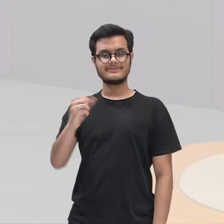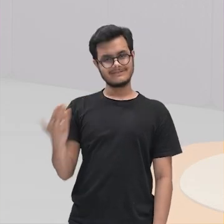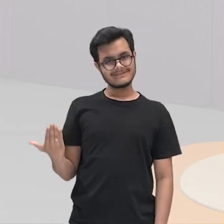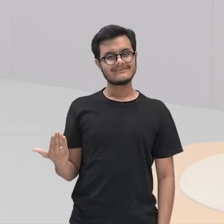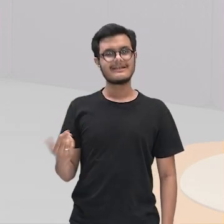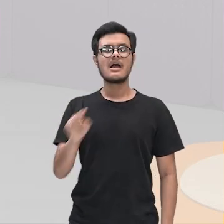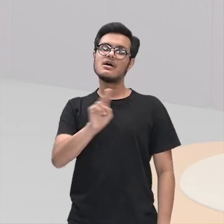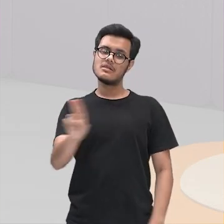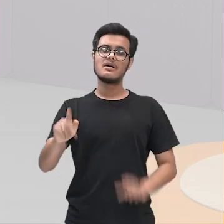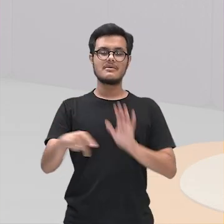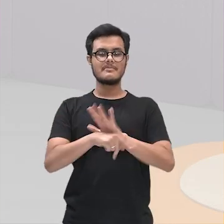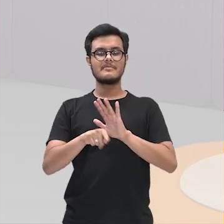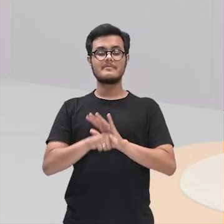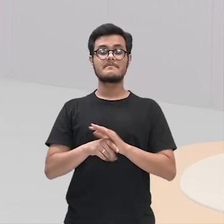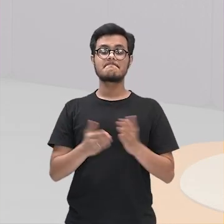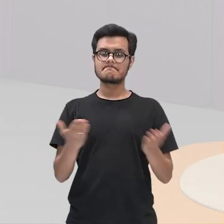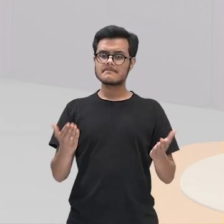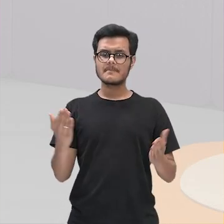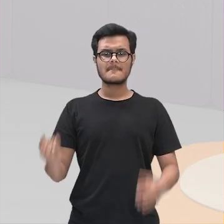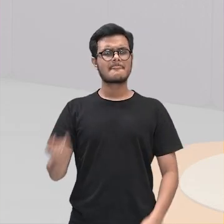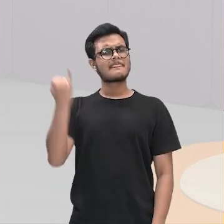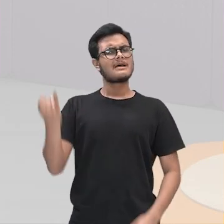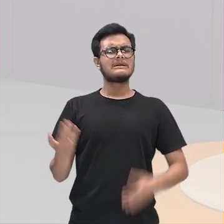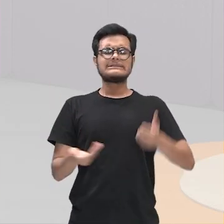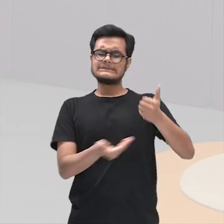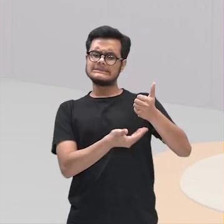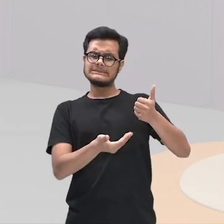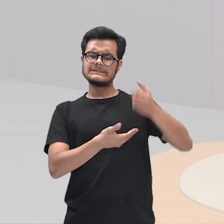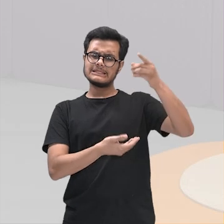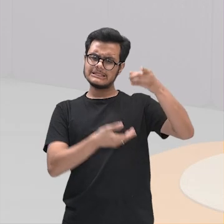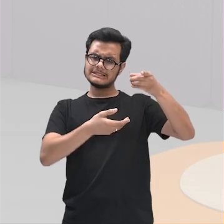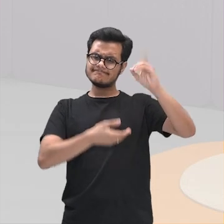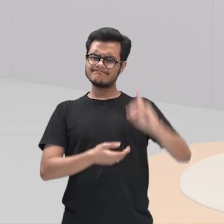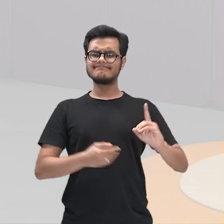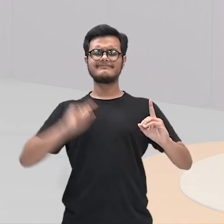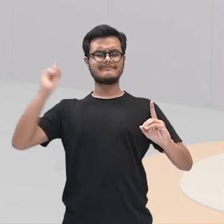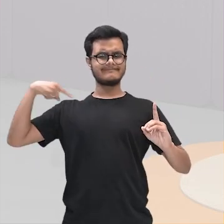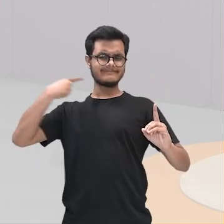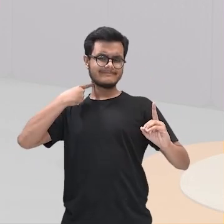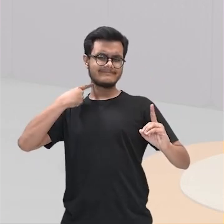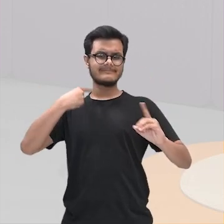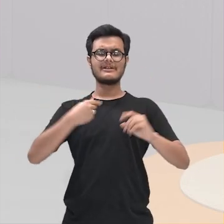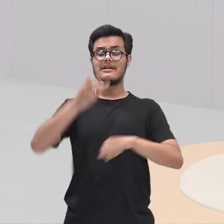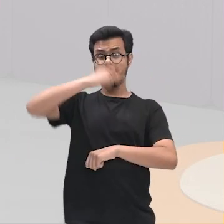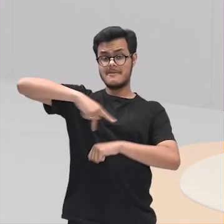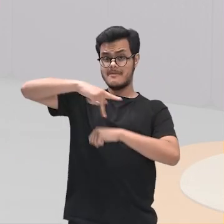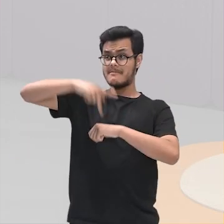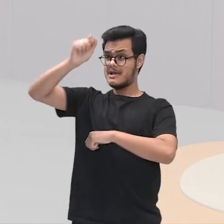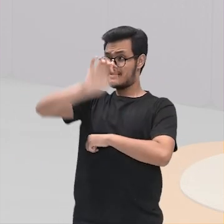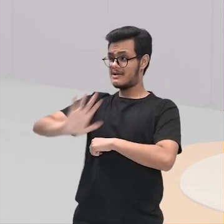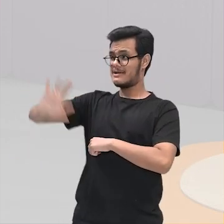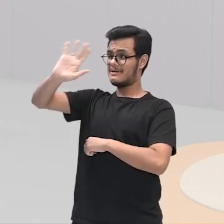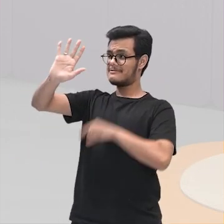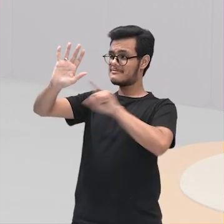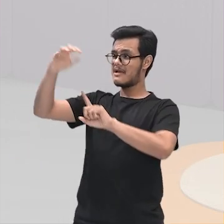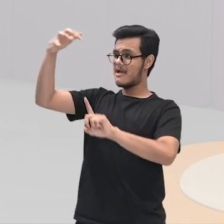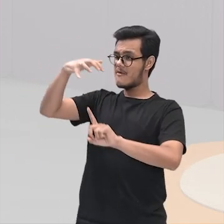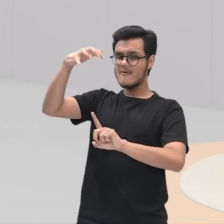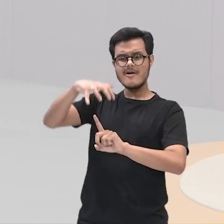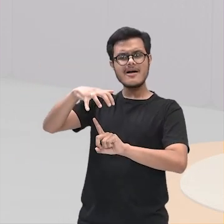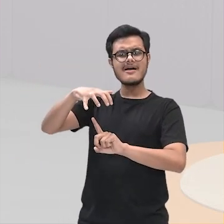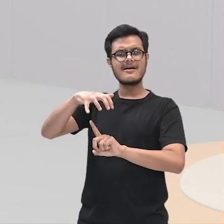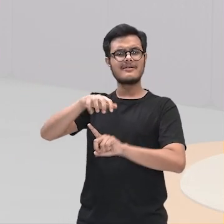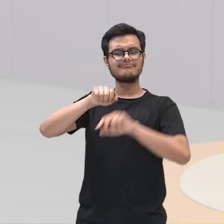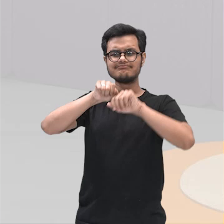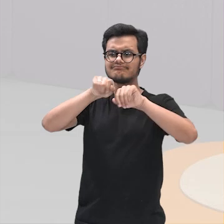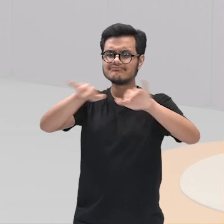Este código, turminha, tornou-se a base do direito civil em muitos países da Europa e influenciou